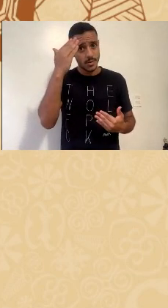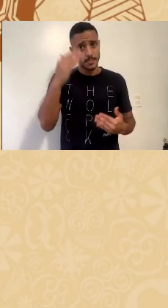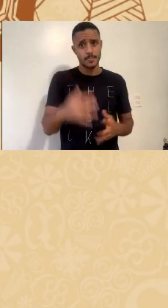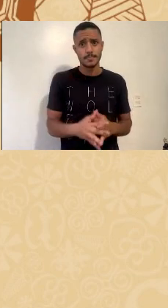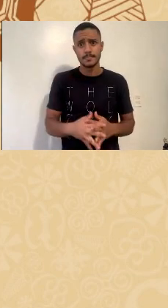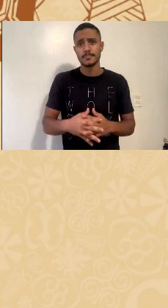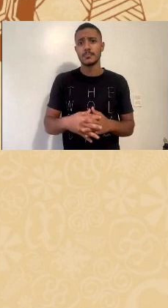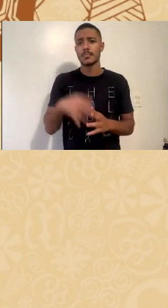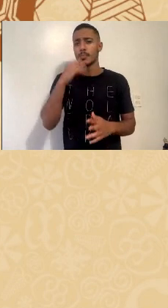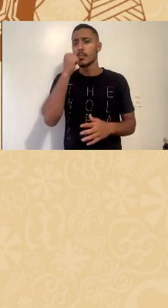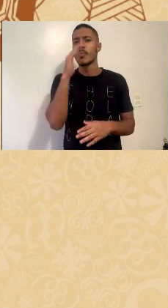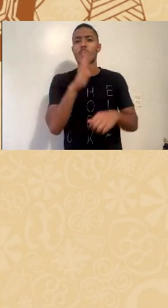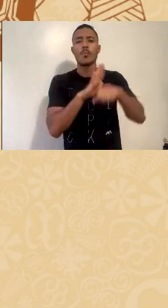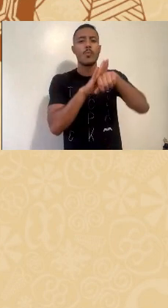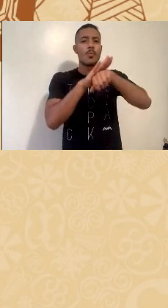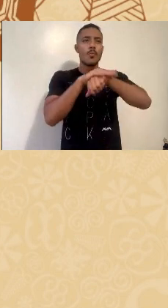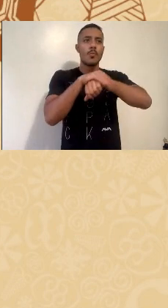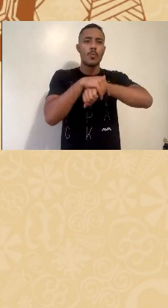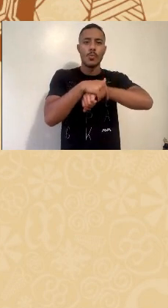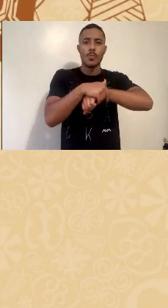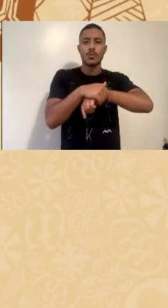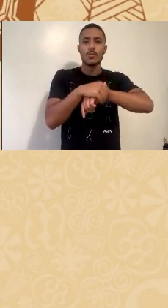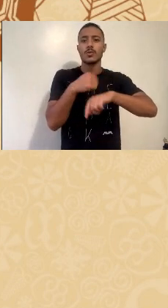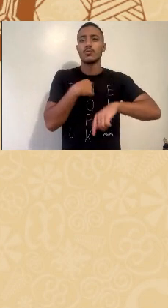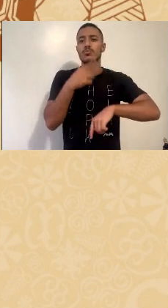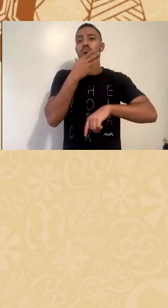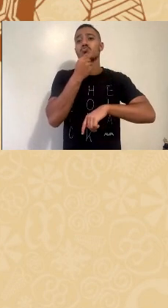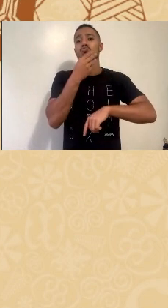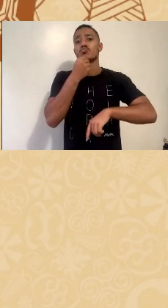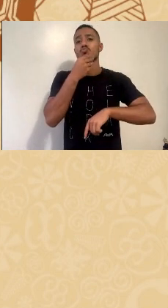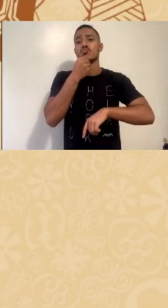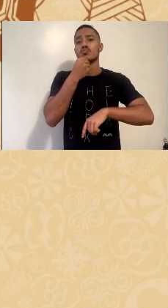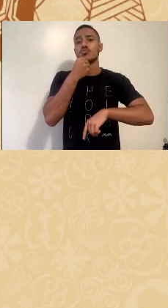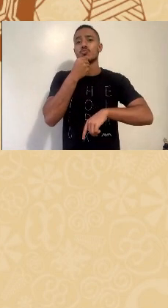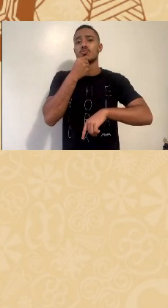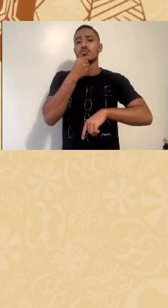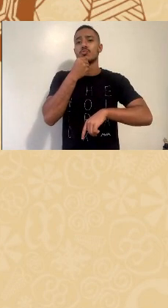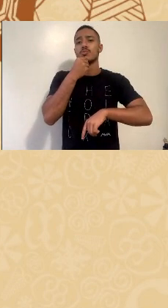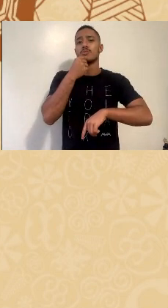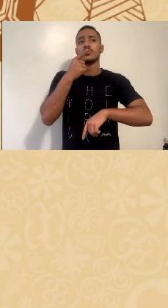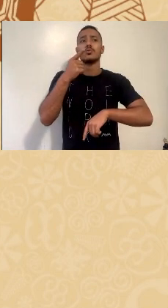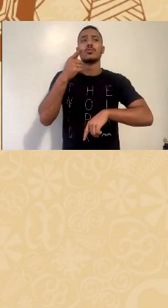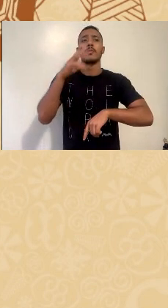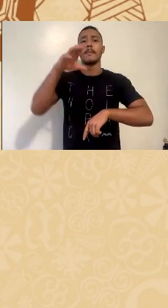Boa noite, gente. Eu sou o Micael, sou colaborador do